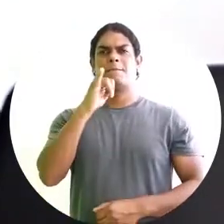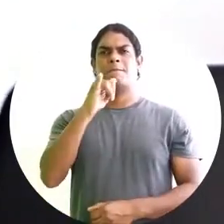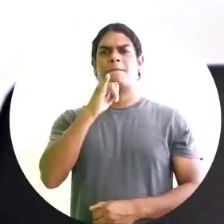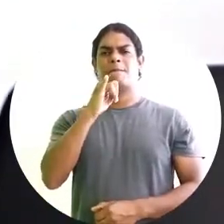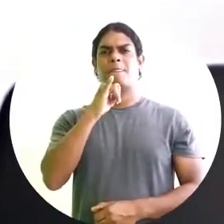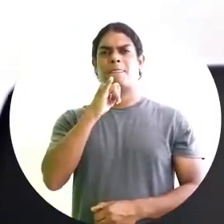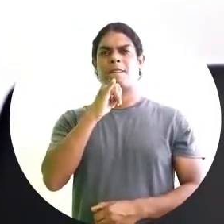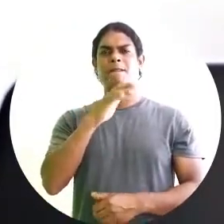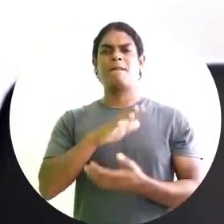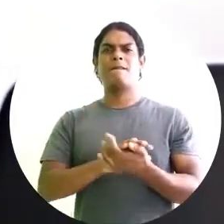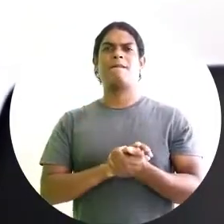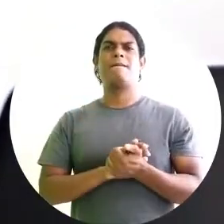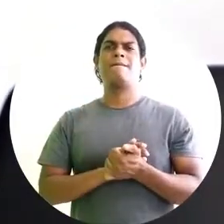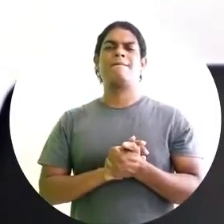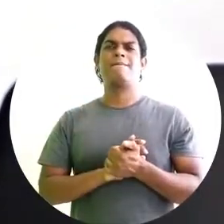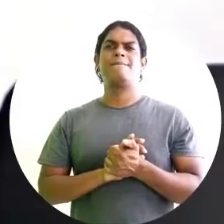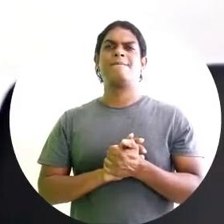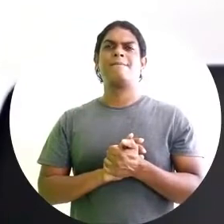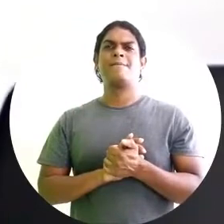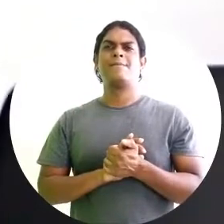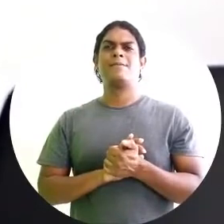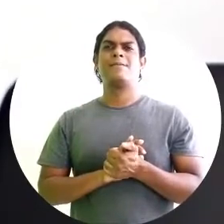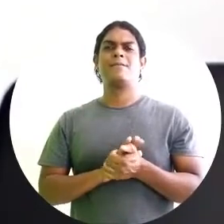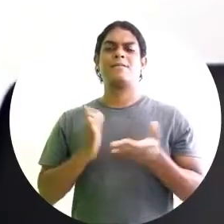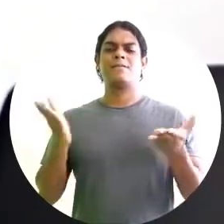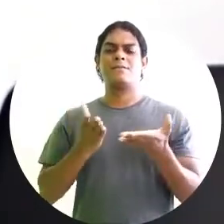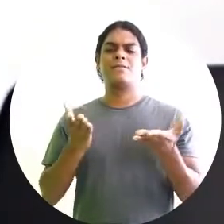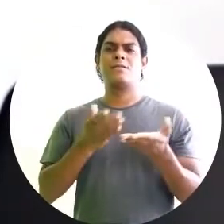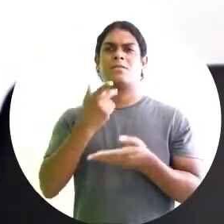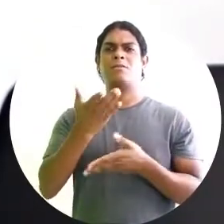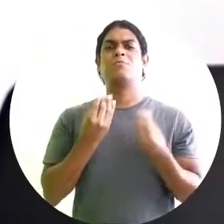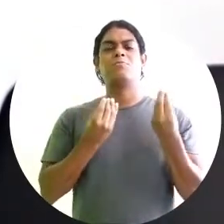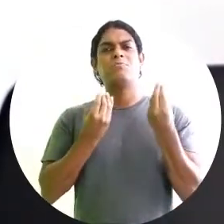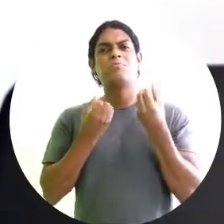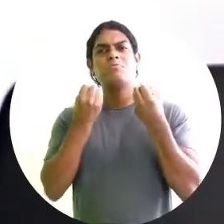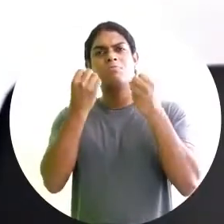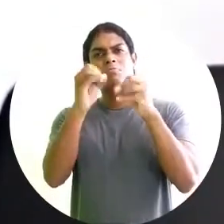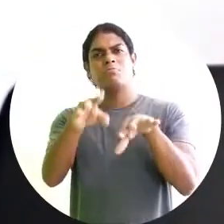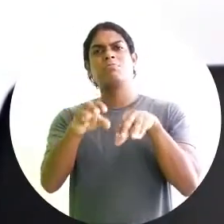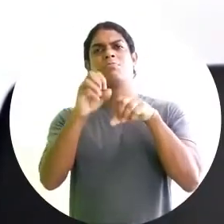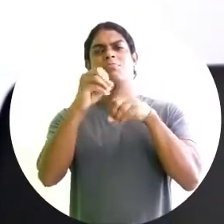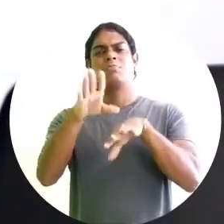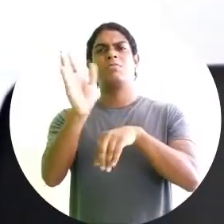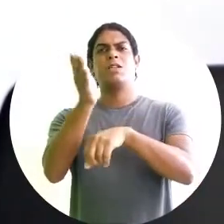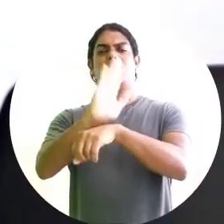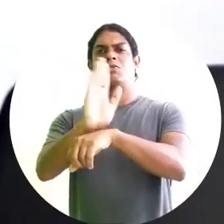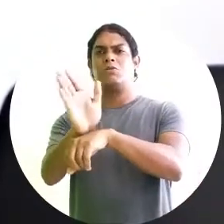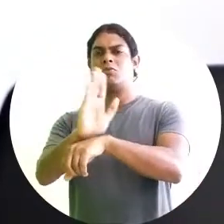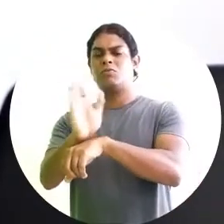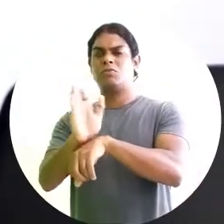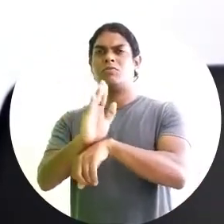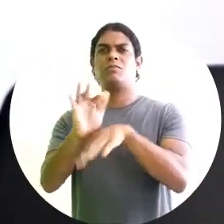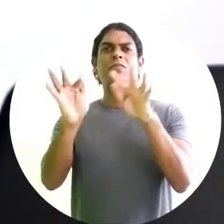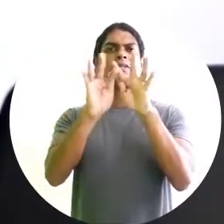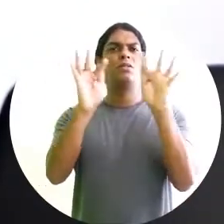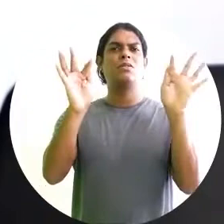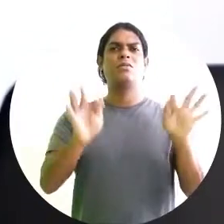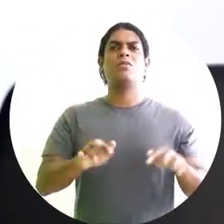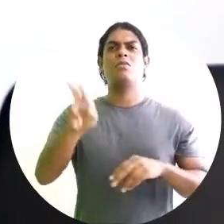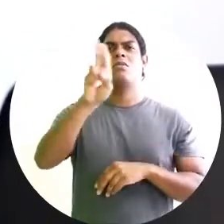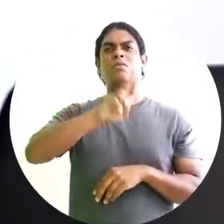atividade. Exemplo de uma atividade moderna é esta aqui, que nós estamos repassando conteúdo, informação,